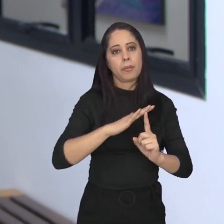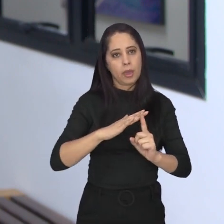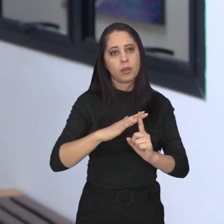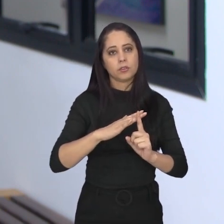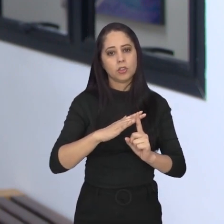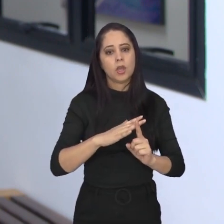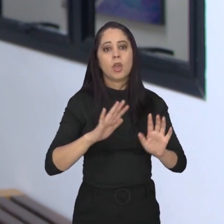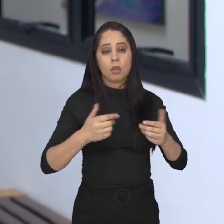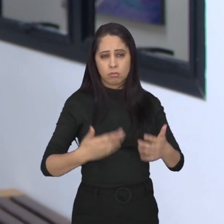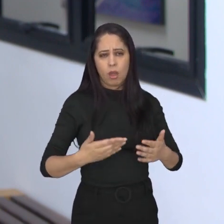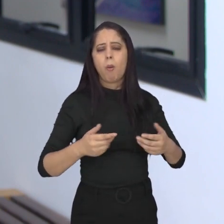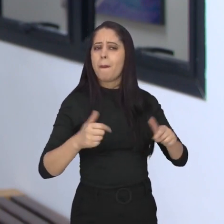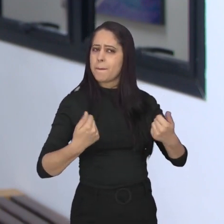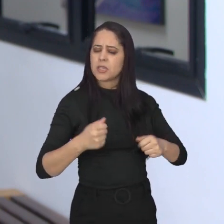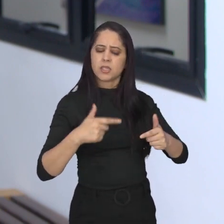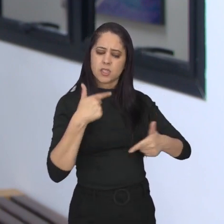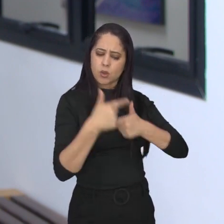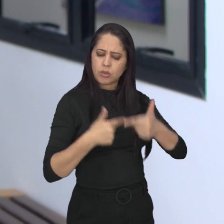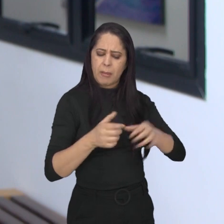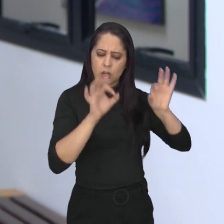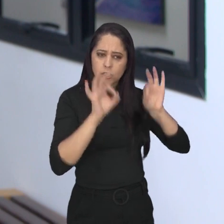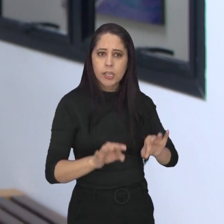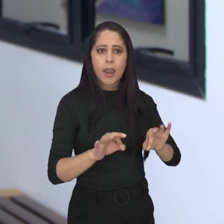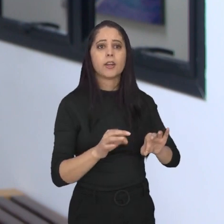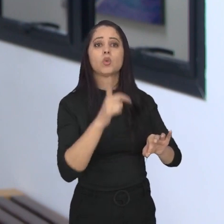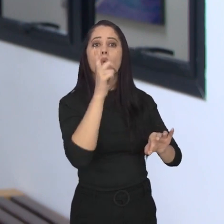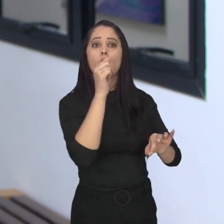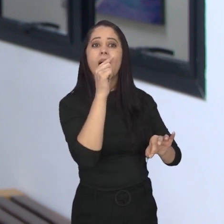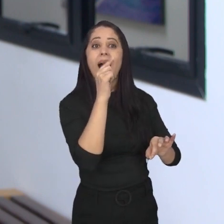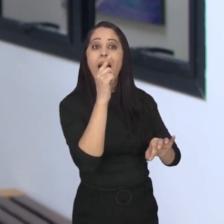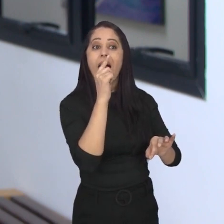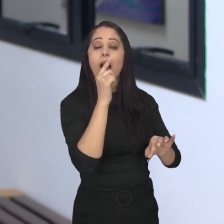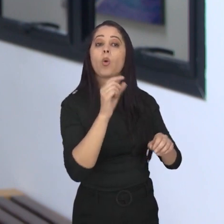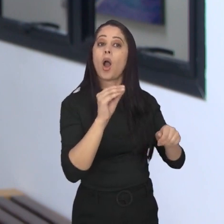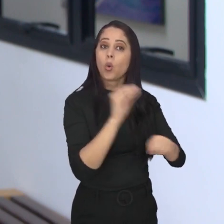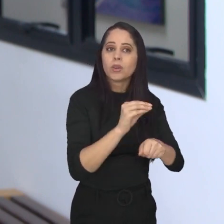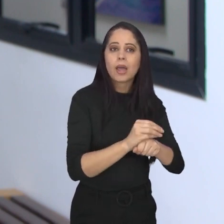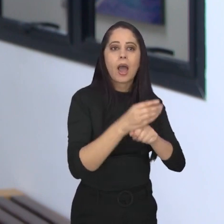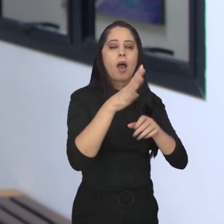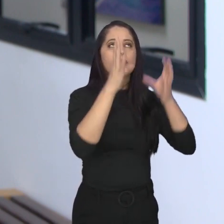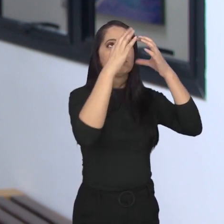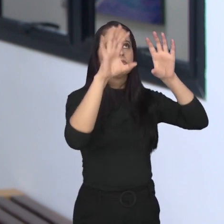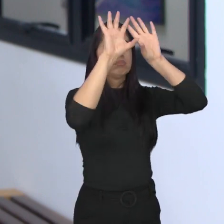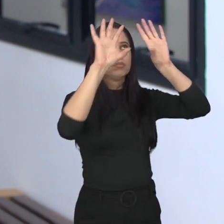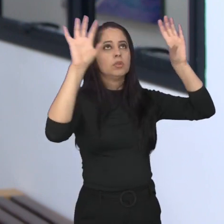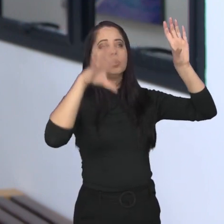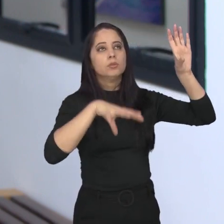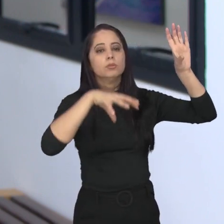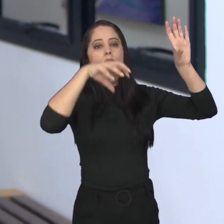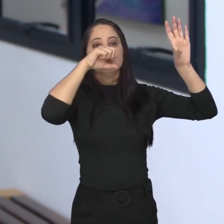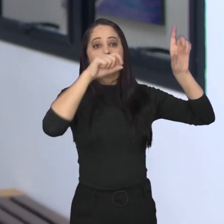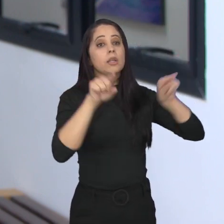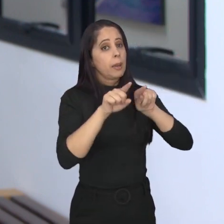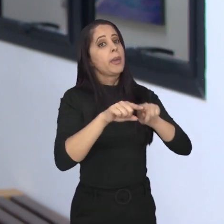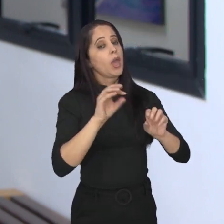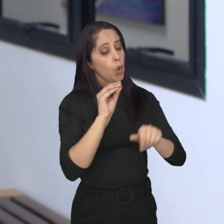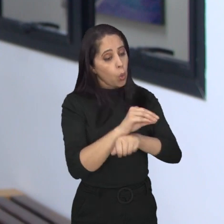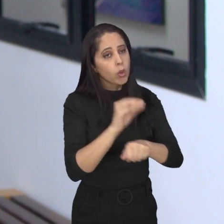e a efetividade das políticas públicas e campanhas educativas. É importante porque o vereador tem que estar na rua,